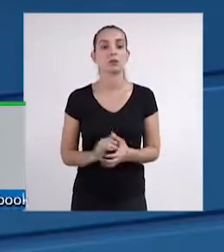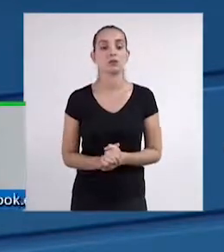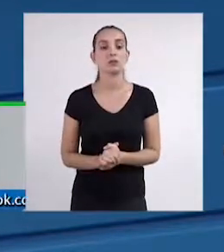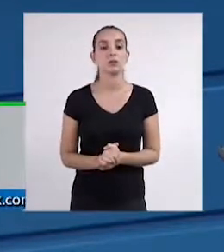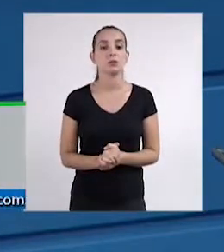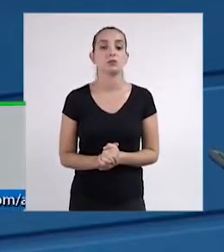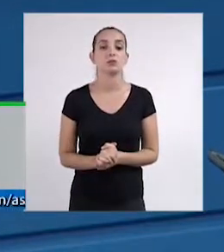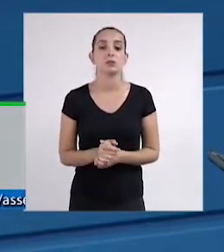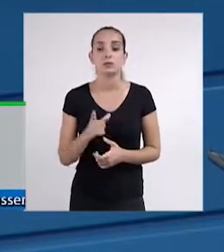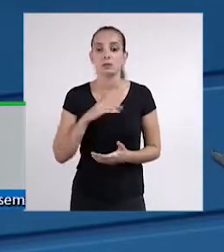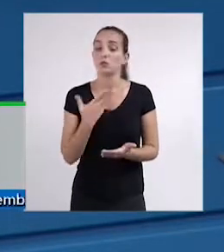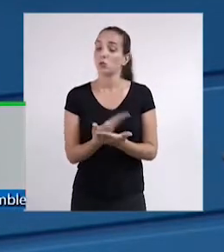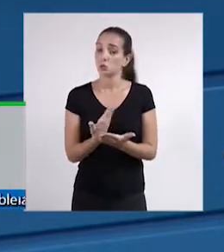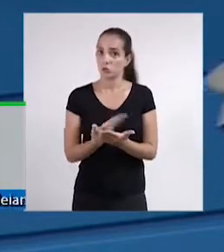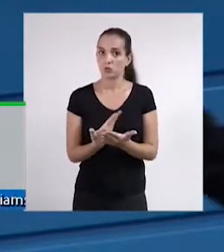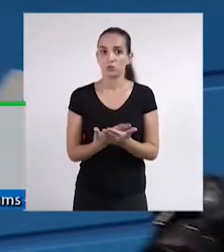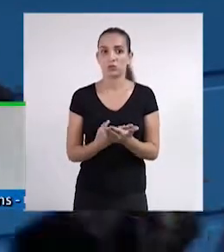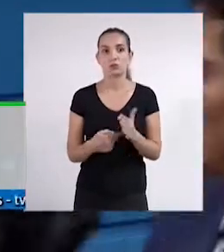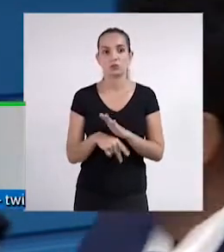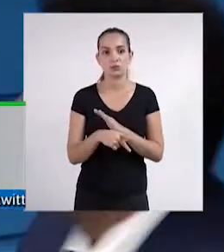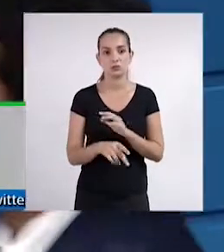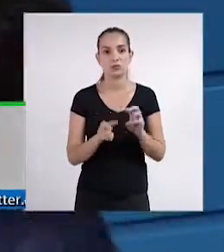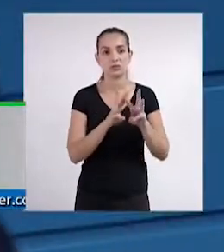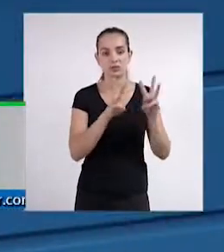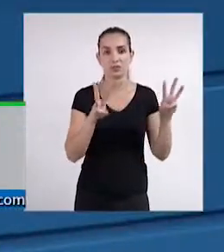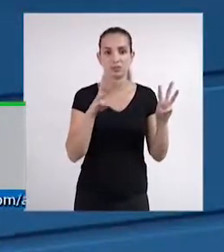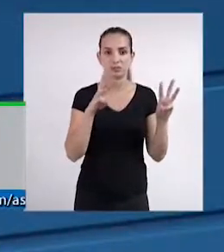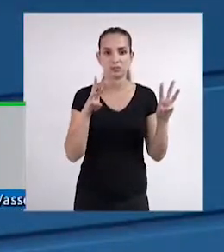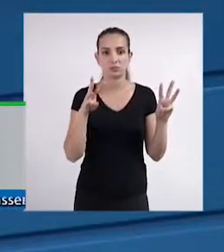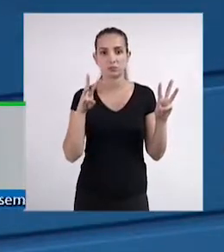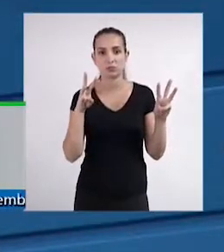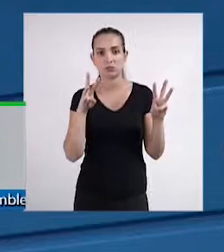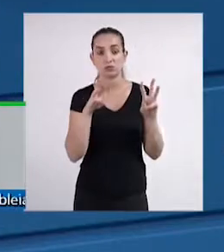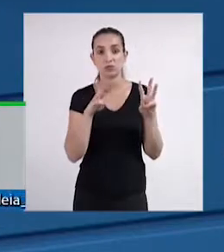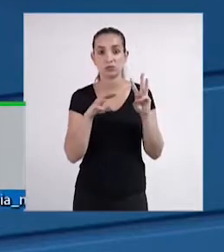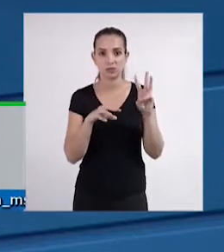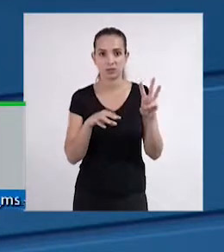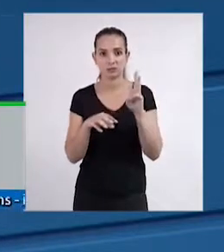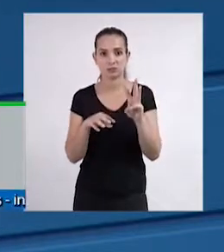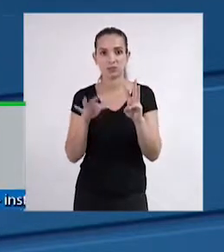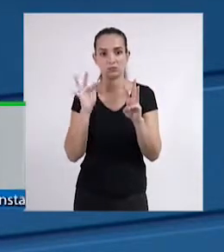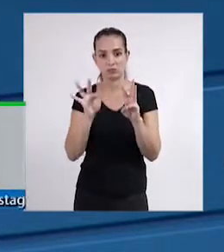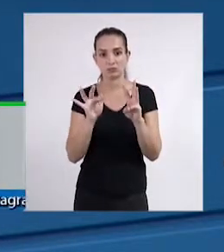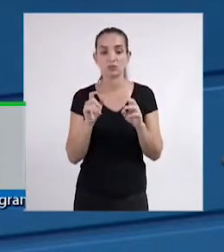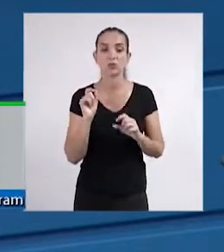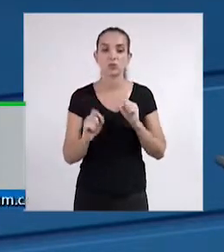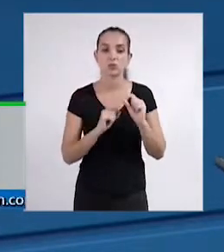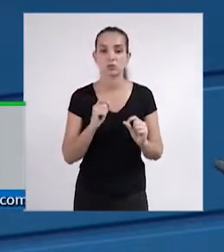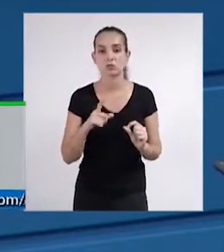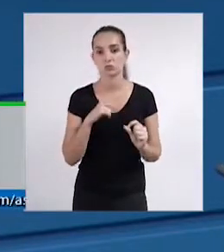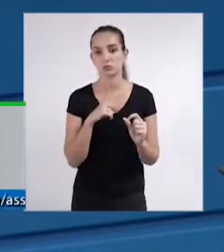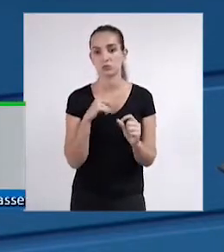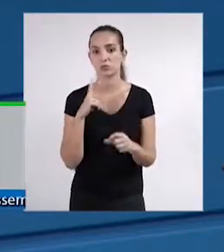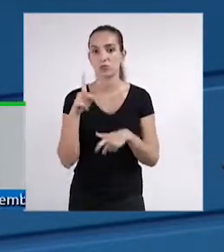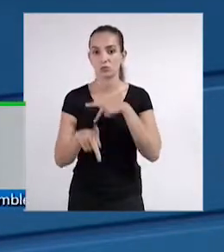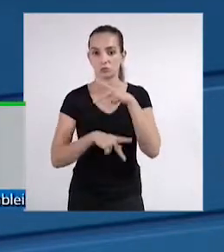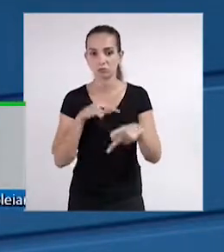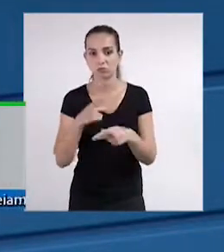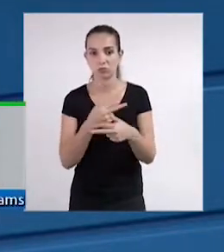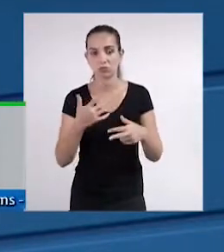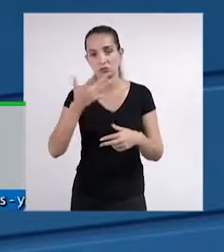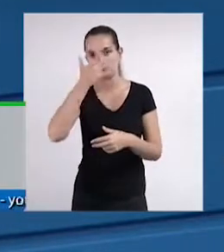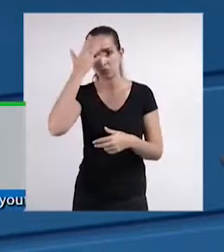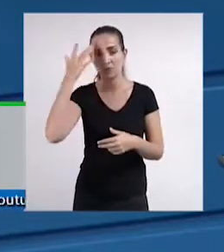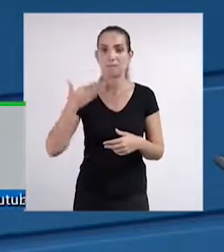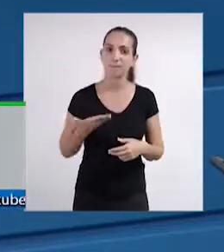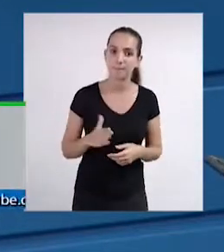estudo de uma organização, WWF, que disse que a população mundial de vertebrados, mamíferos,